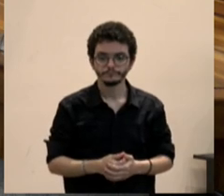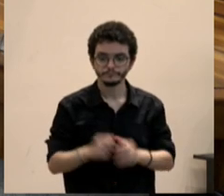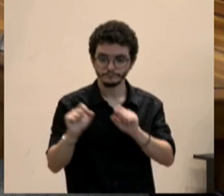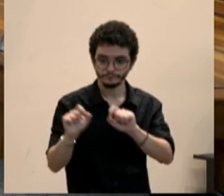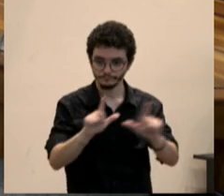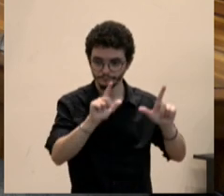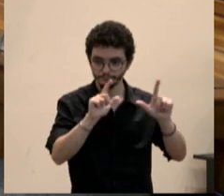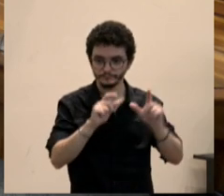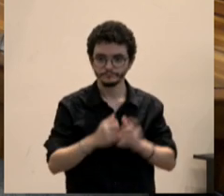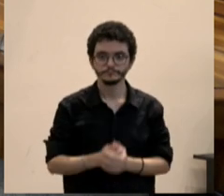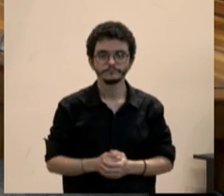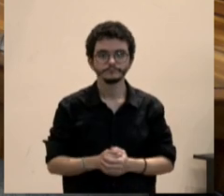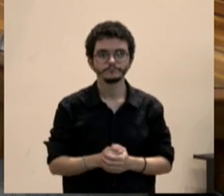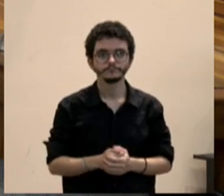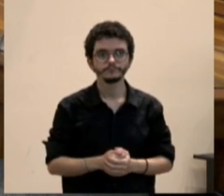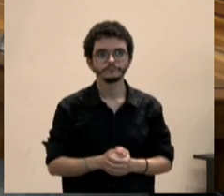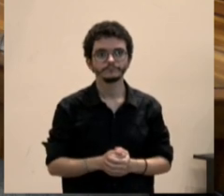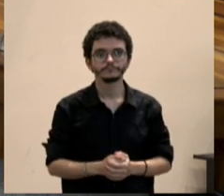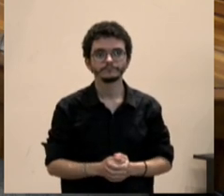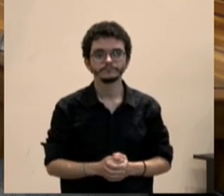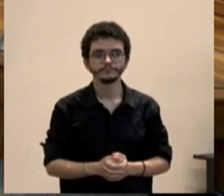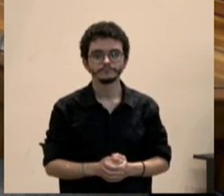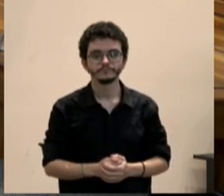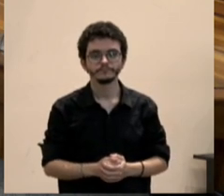Próximo, por favor.